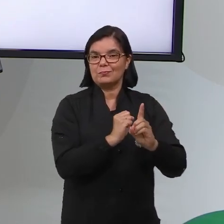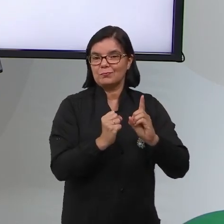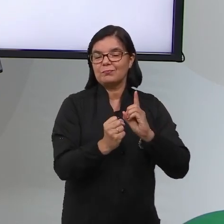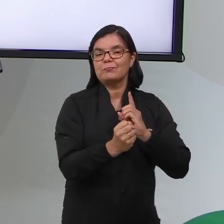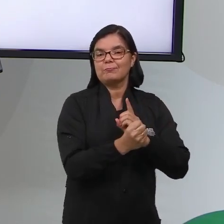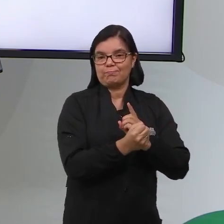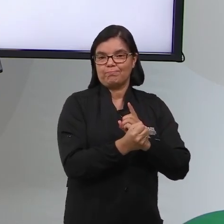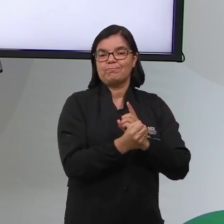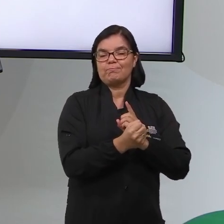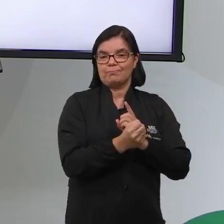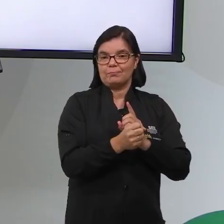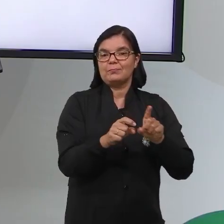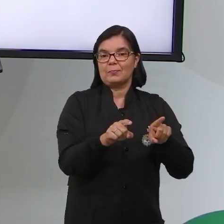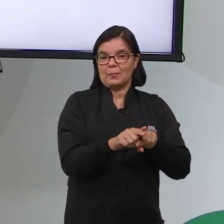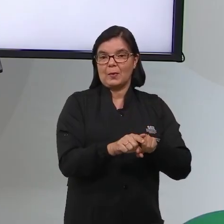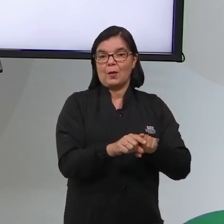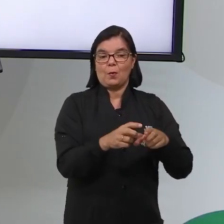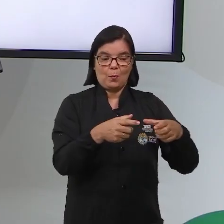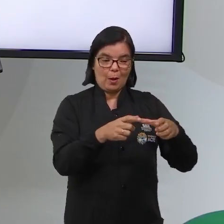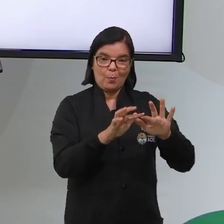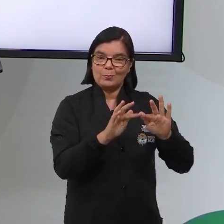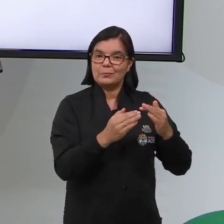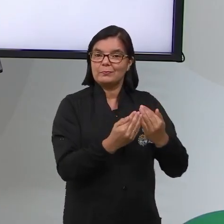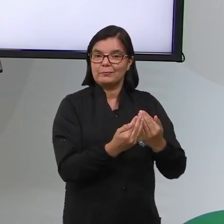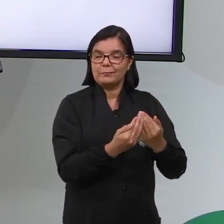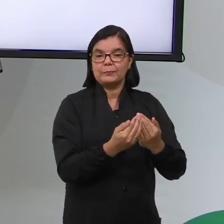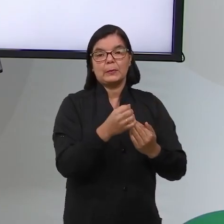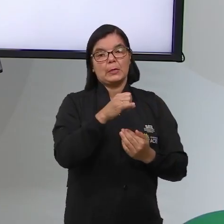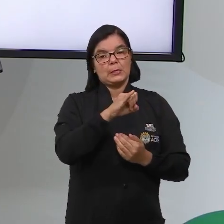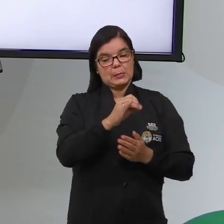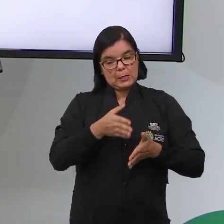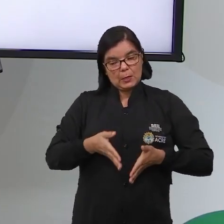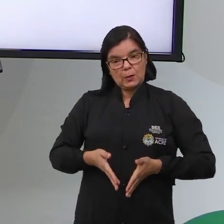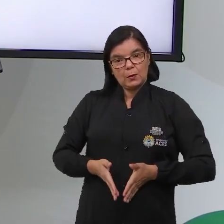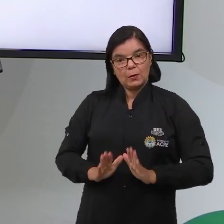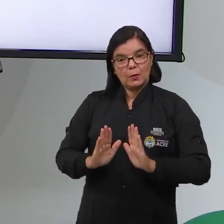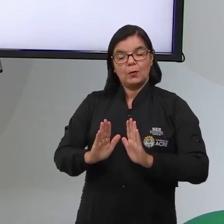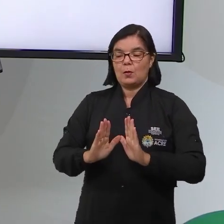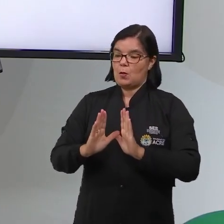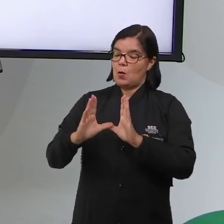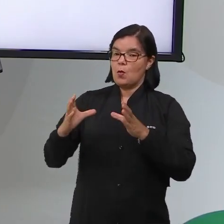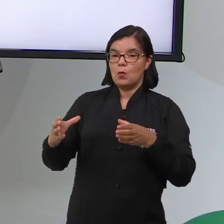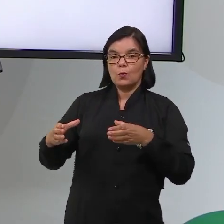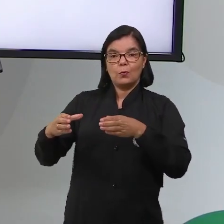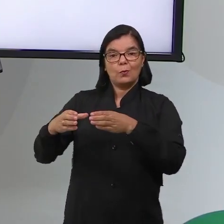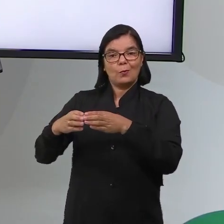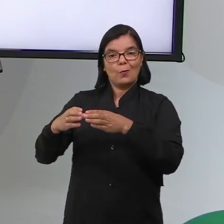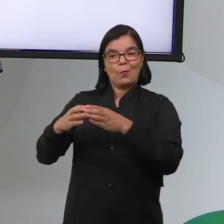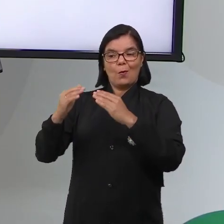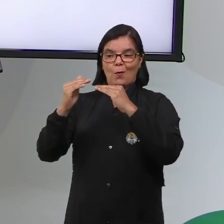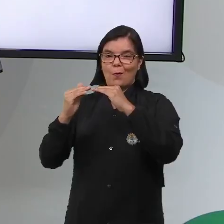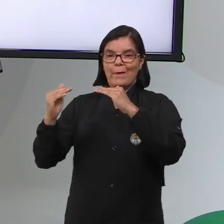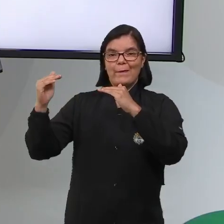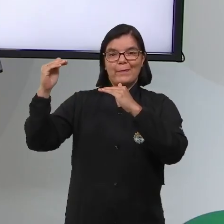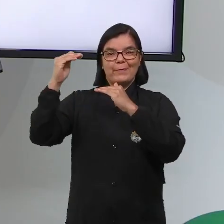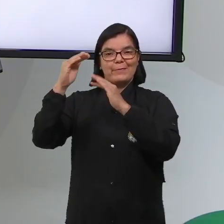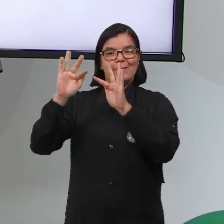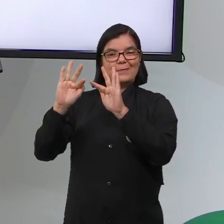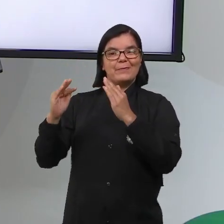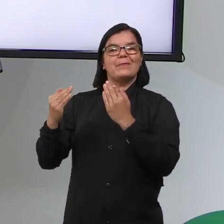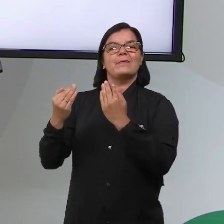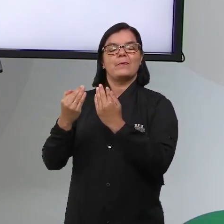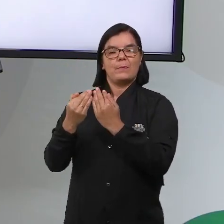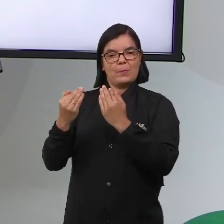em conformidade a essa casta. Se eu nasci em uma casta superior, eu